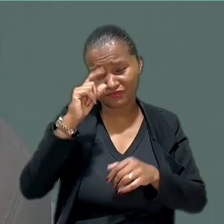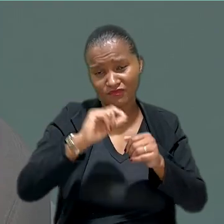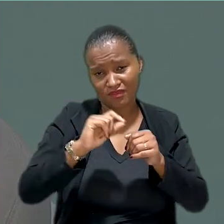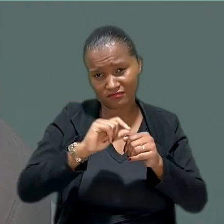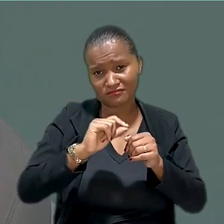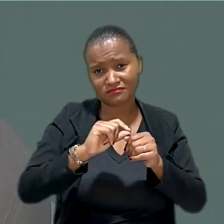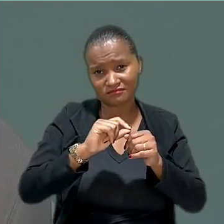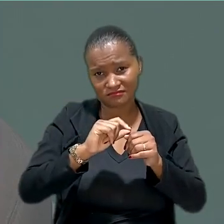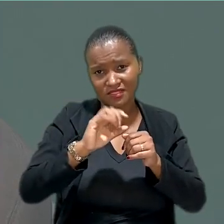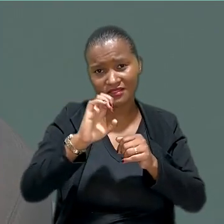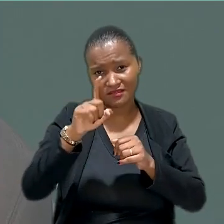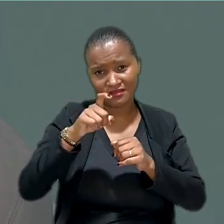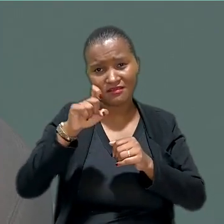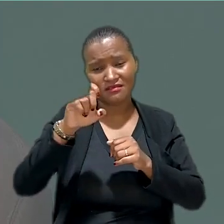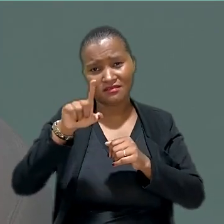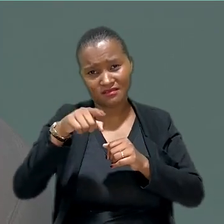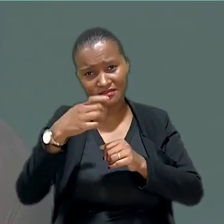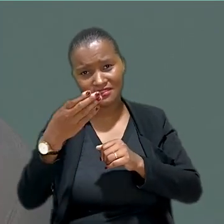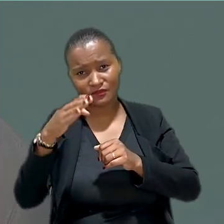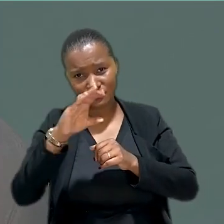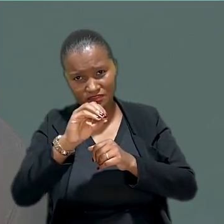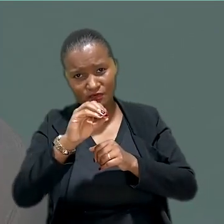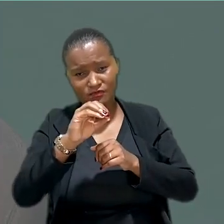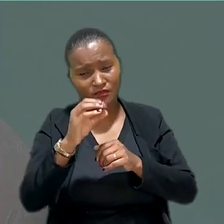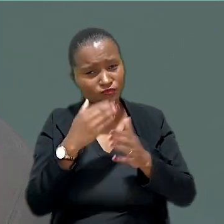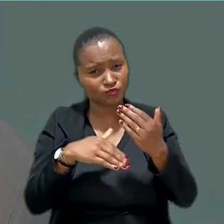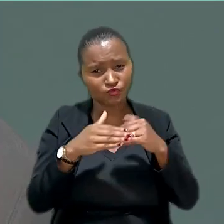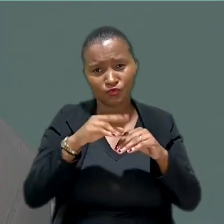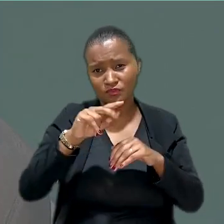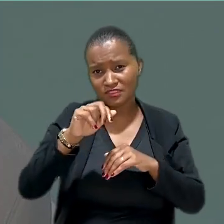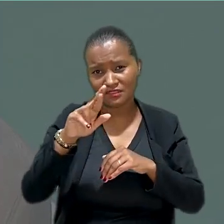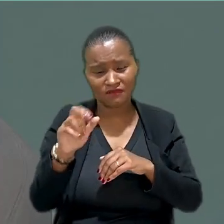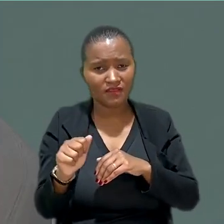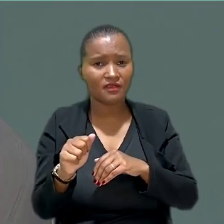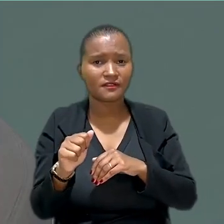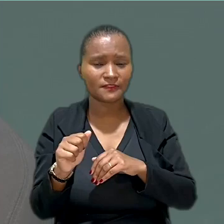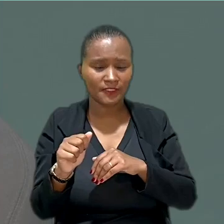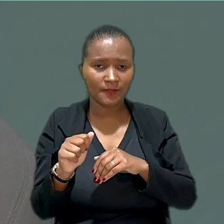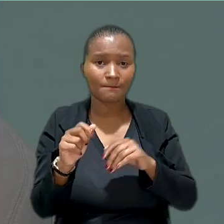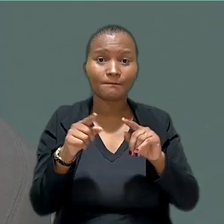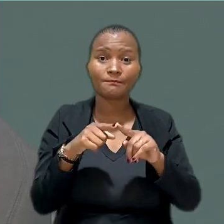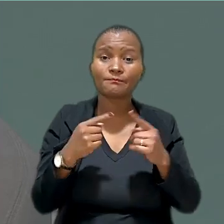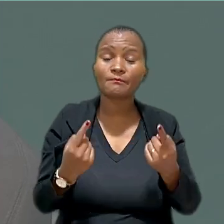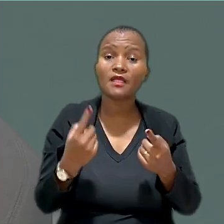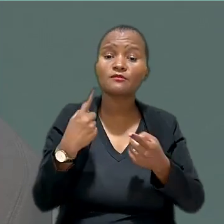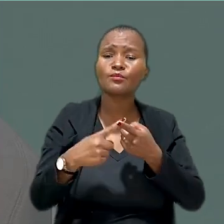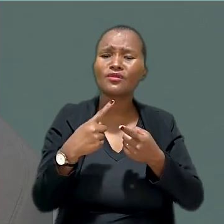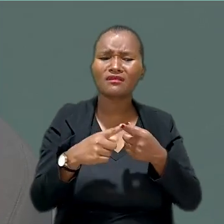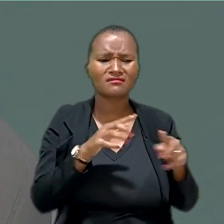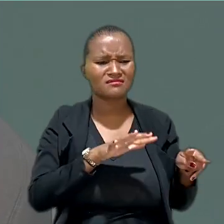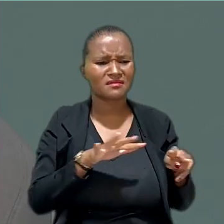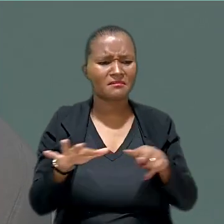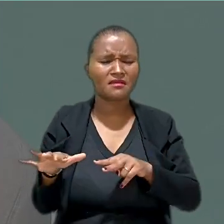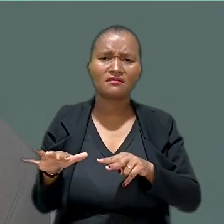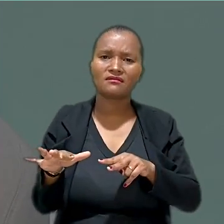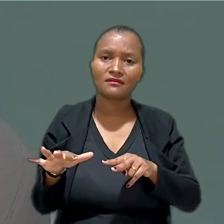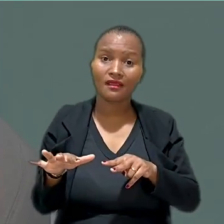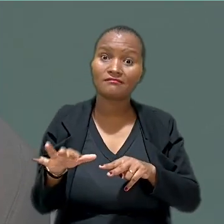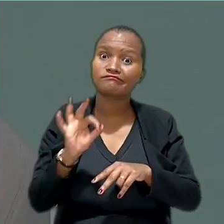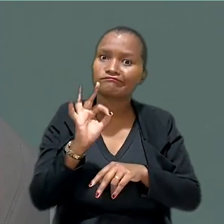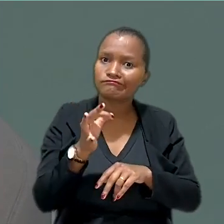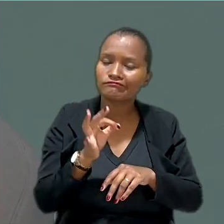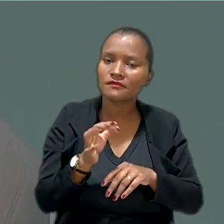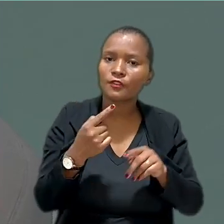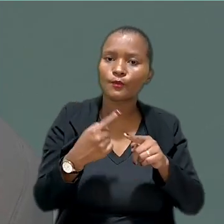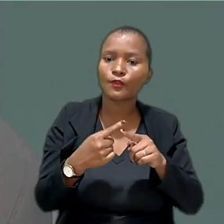faz execução em cada uma das varas. Os tribunais julgam a cada dia processos de execução. Mas por que a semana? Exatamente